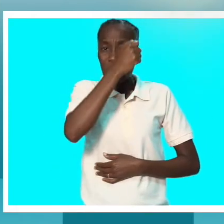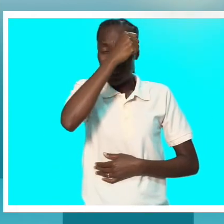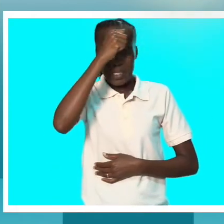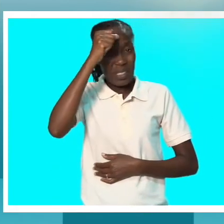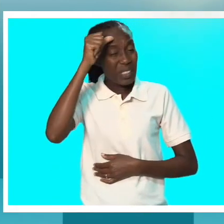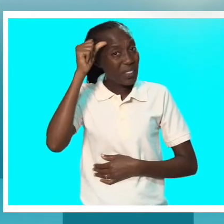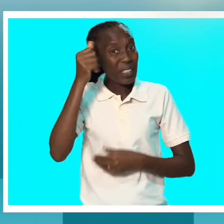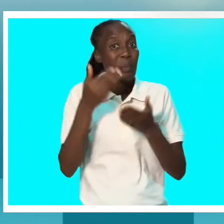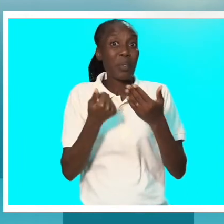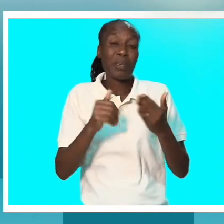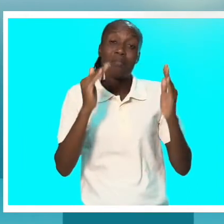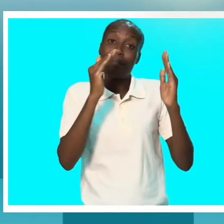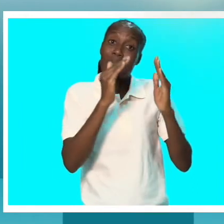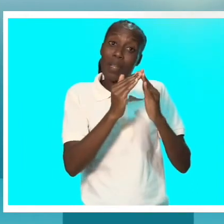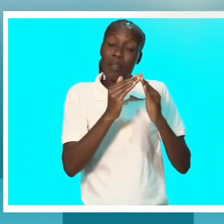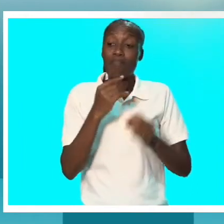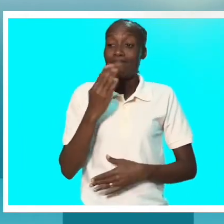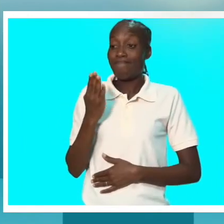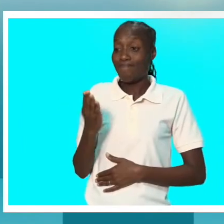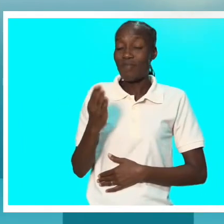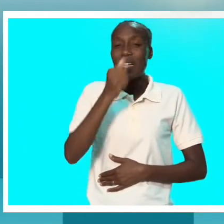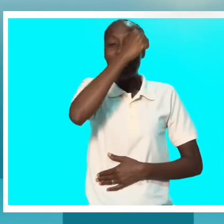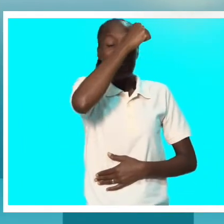um pouco mais difícil em casa porque você é homem.